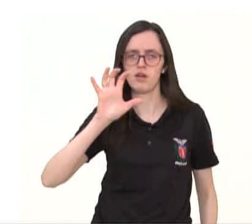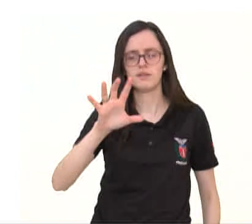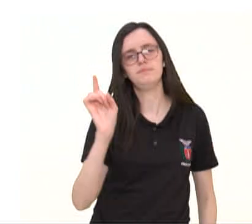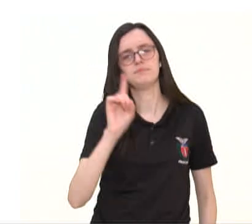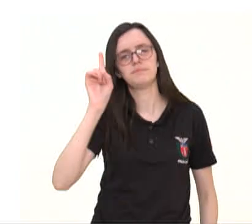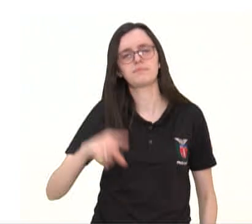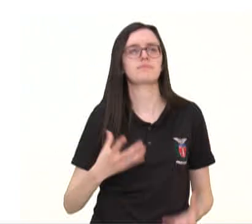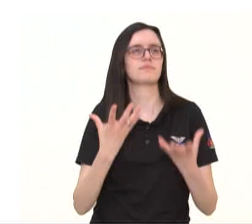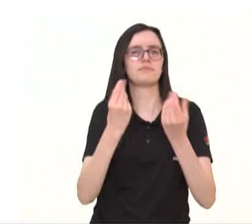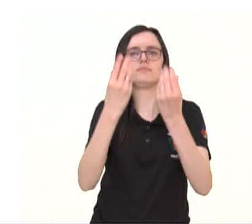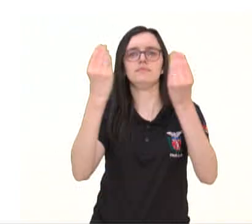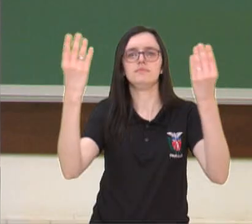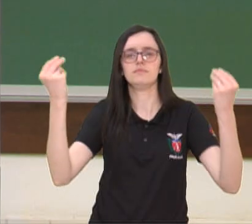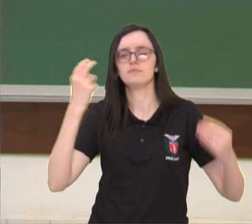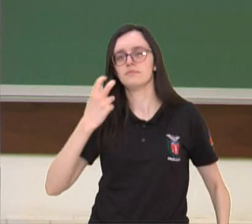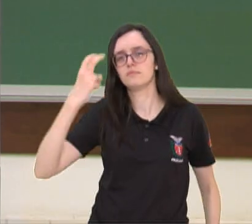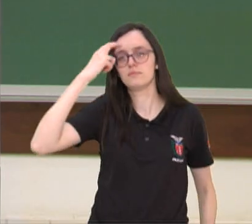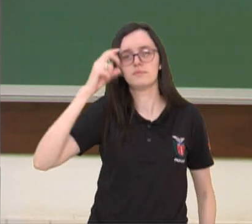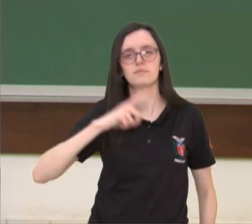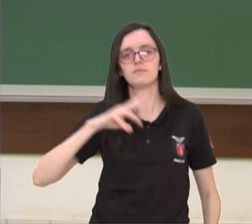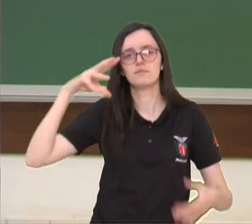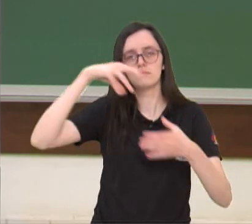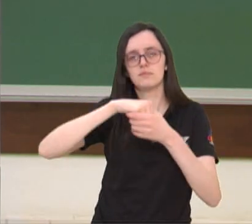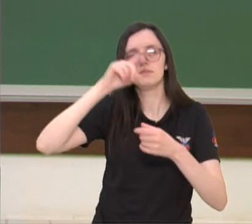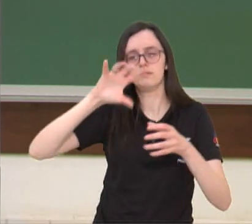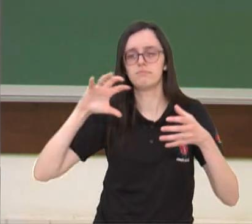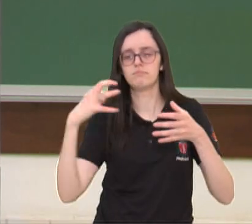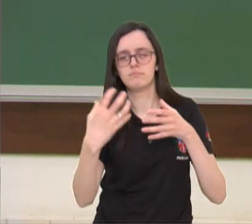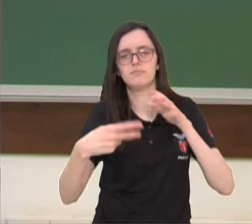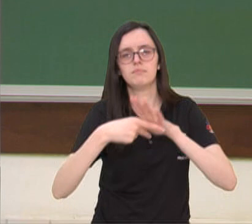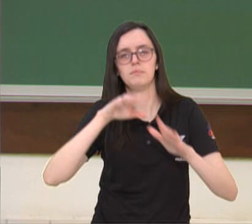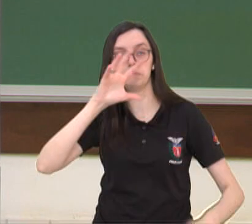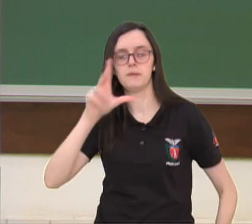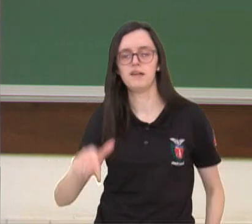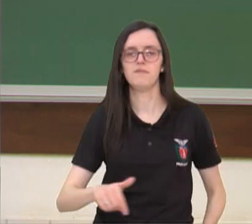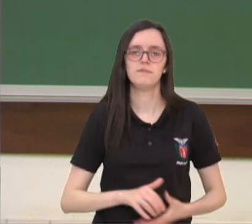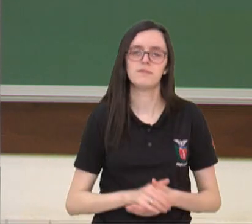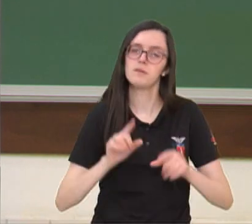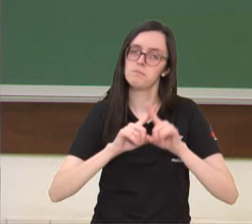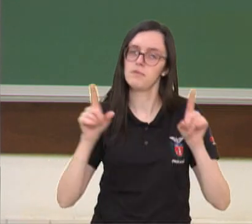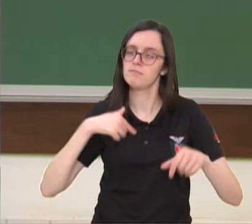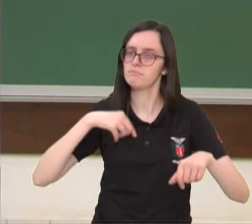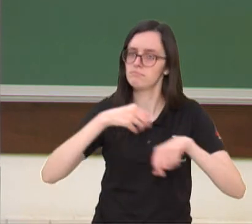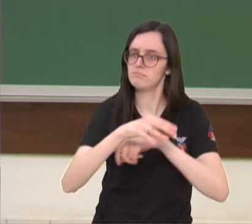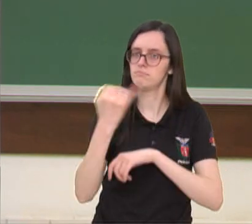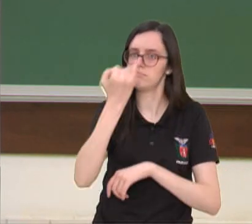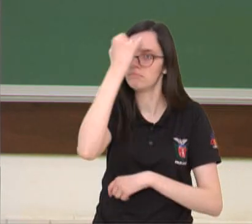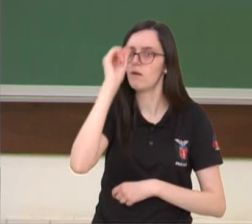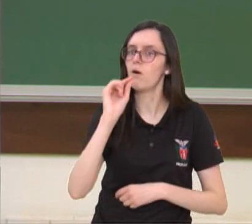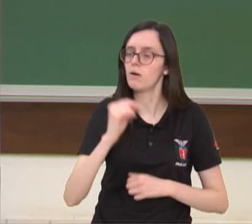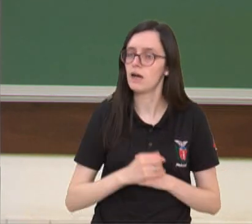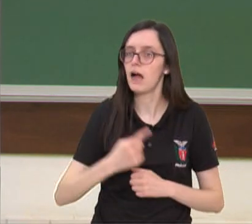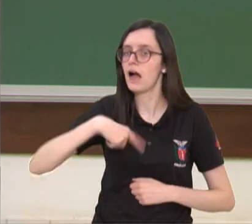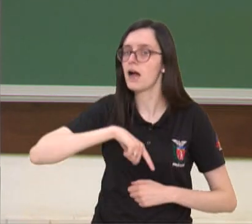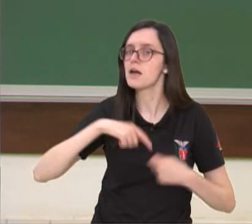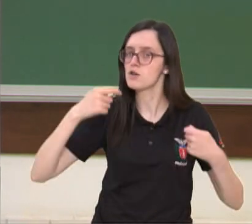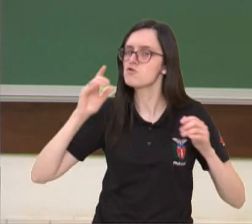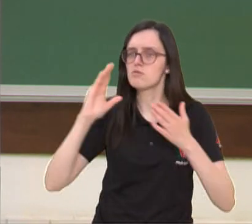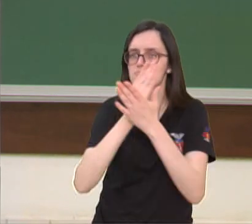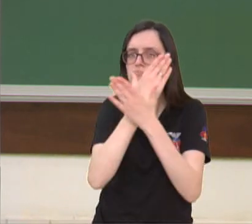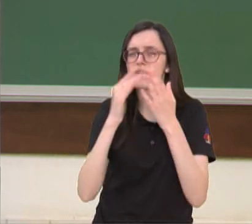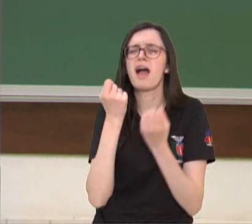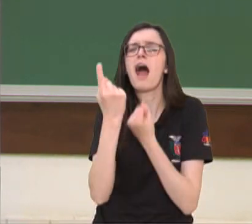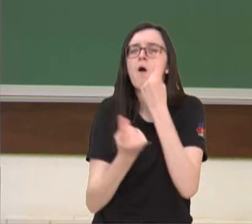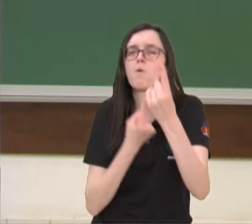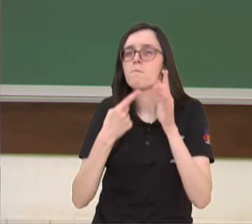são inúmeras as culturas no continente africano. Mas eu devo dizer para vocês que a gente separou